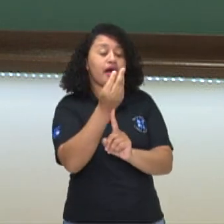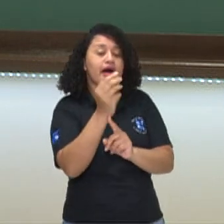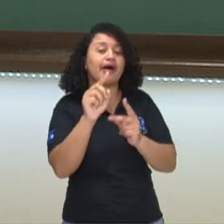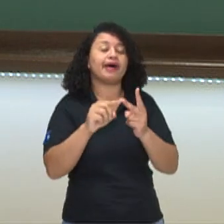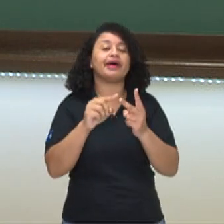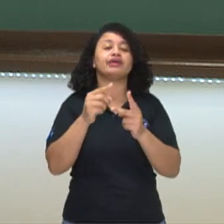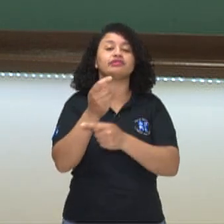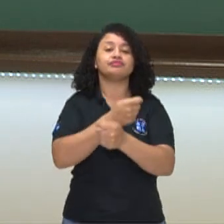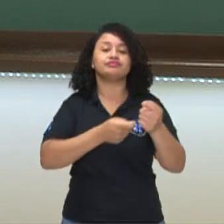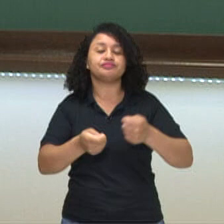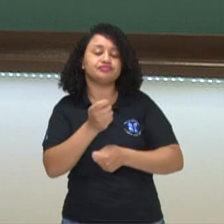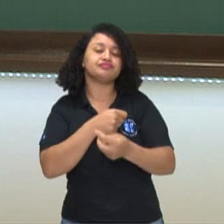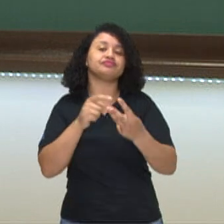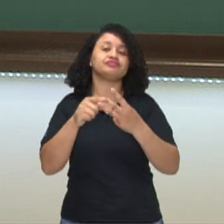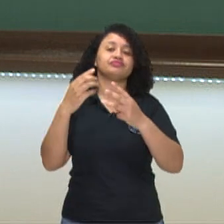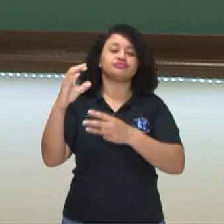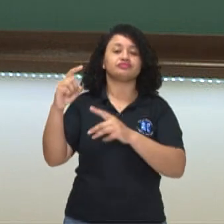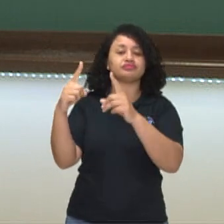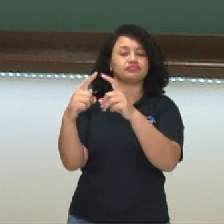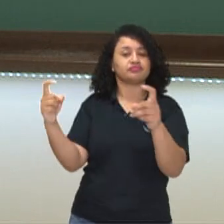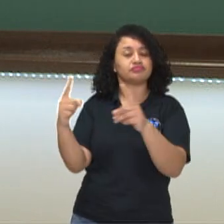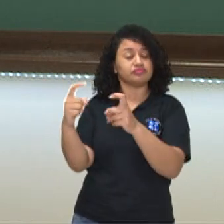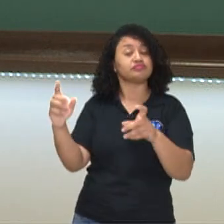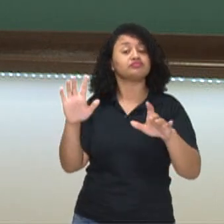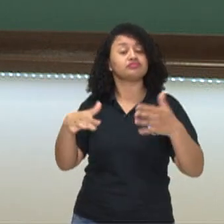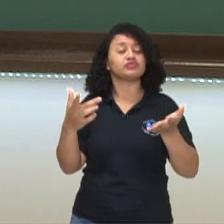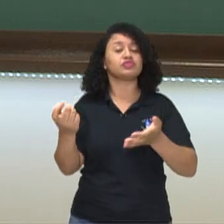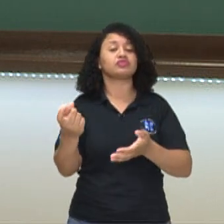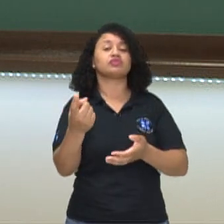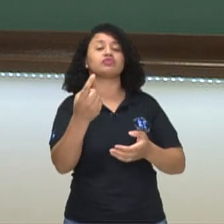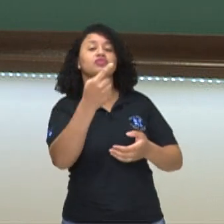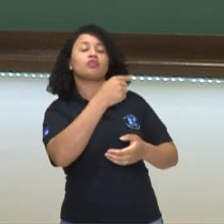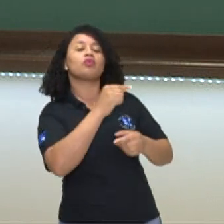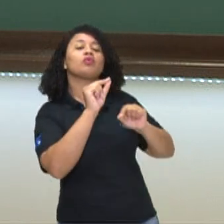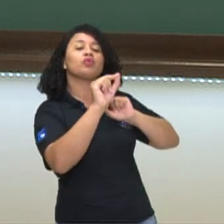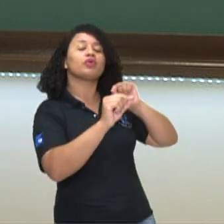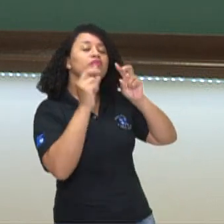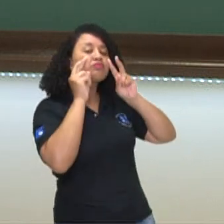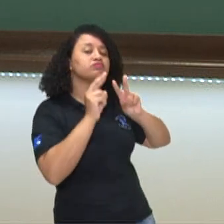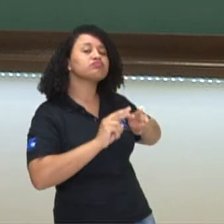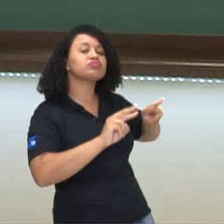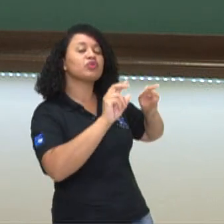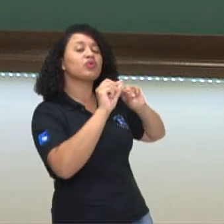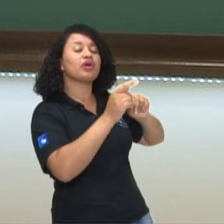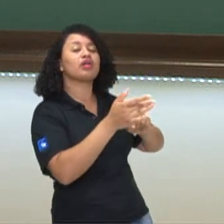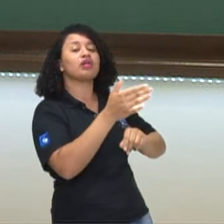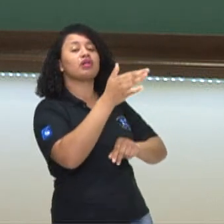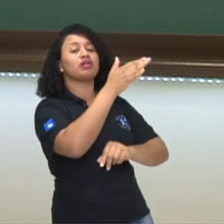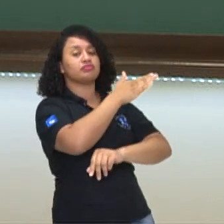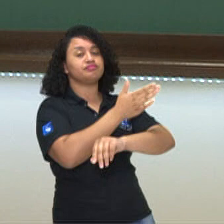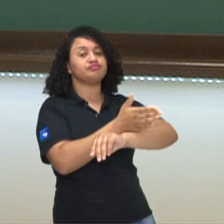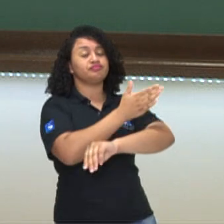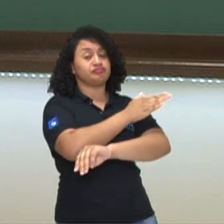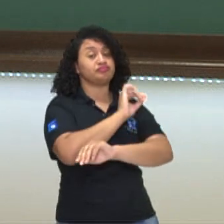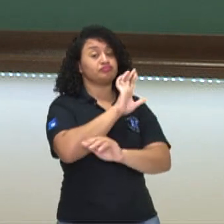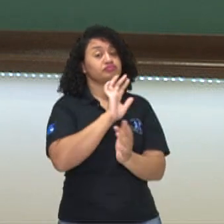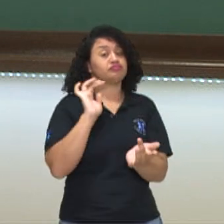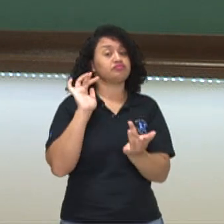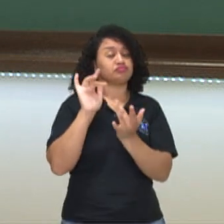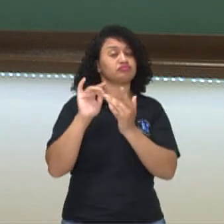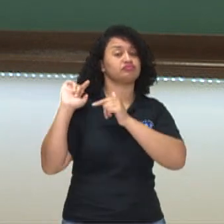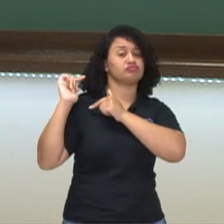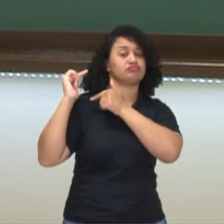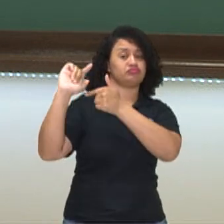da ciência, né? Então nós vamos voltar os nossos olhos para a Antiguidade Clássica. Se você lembrar